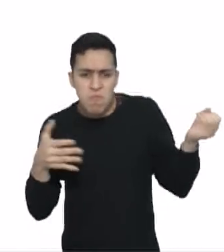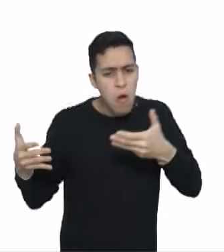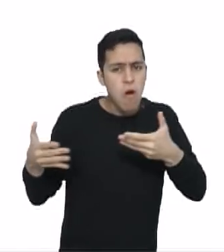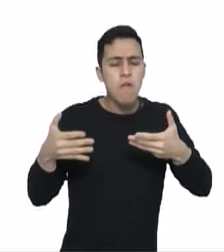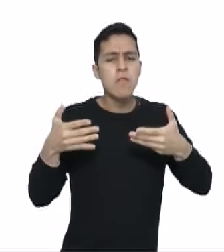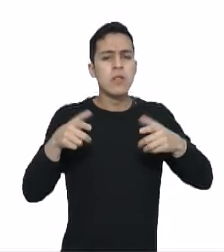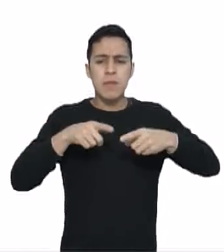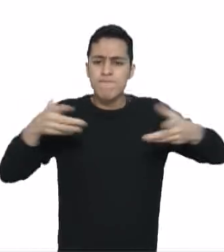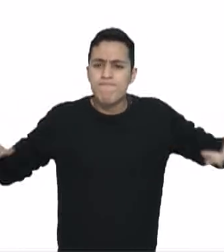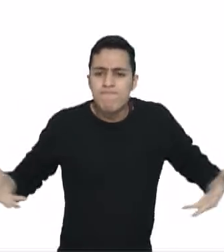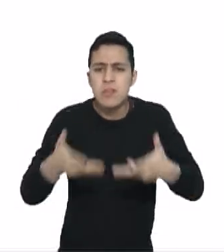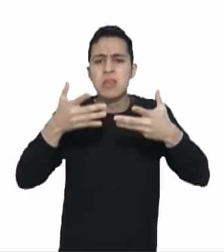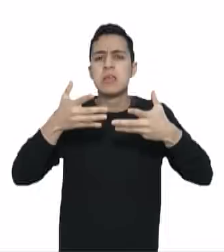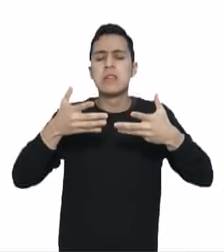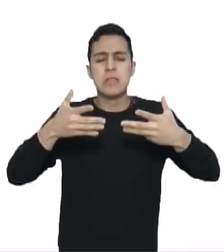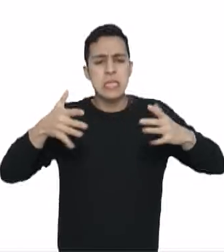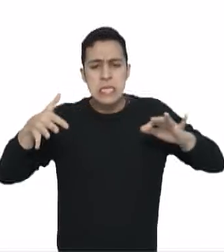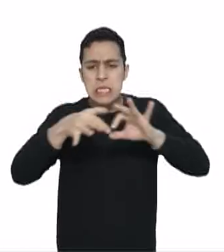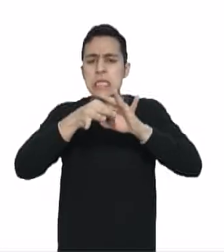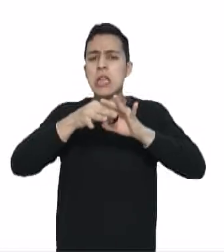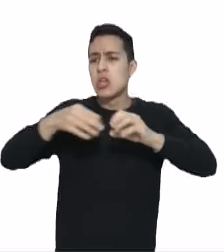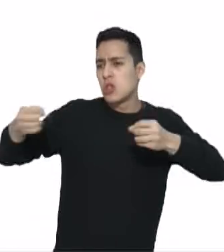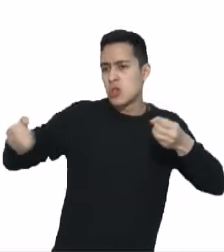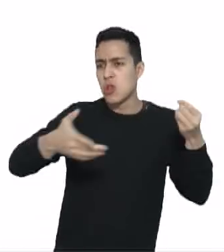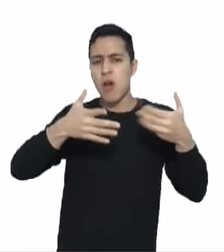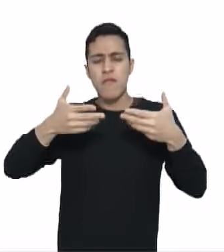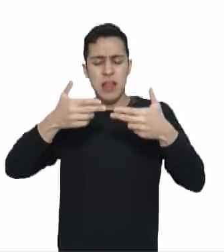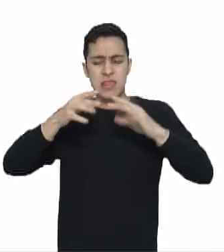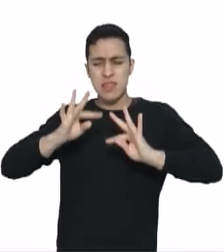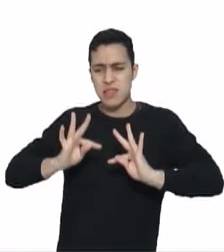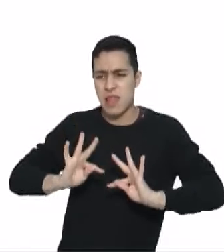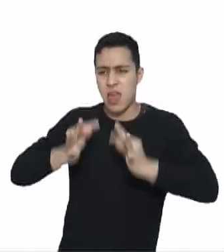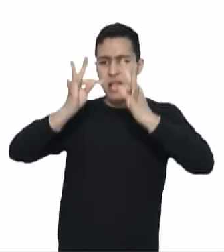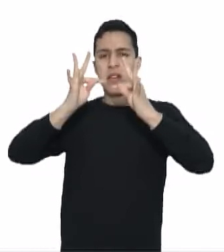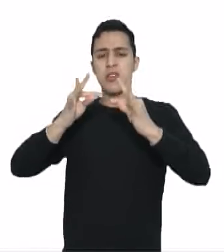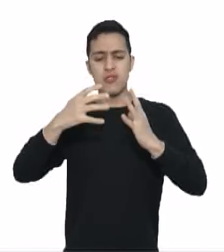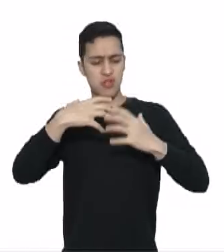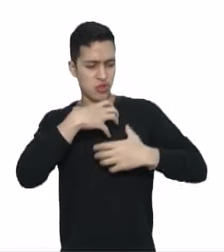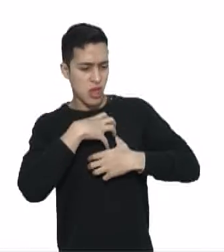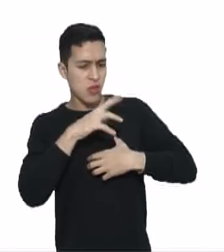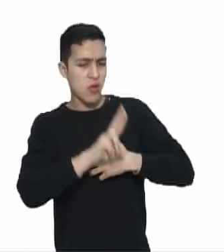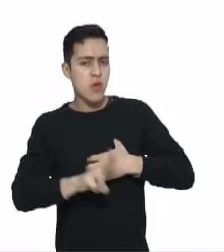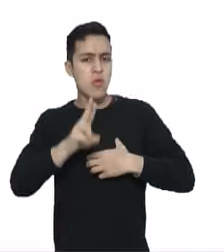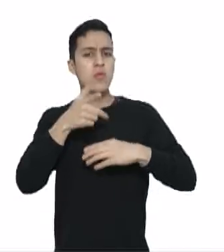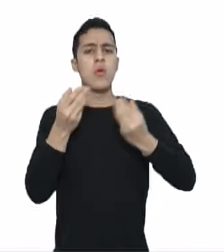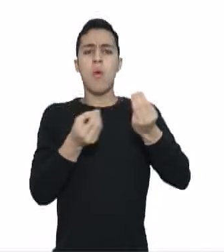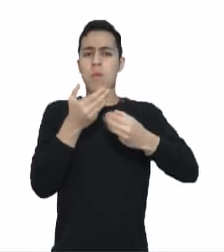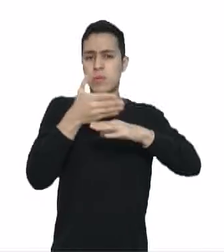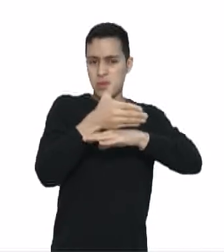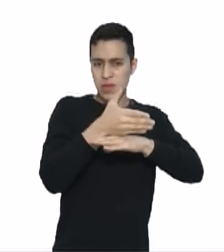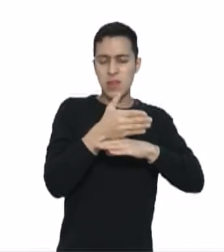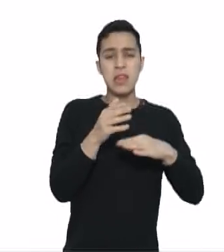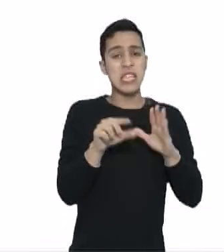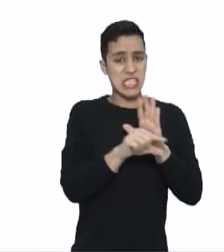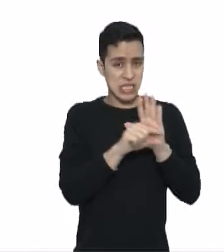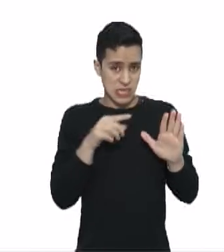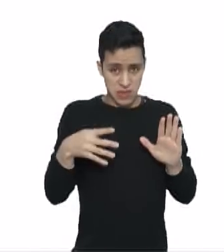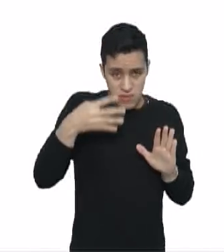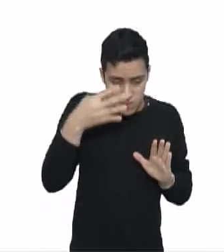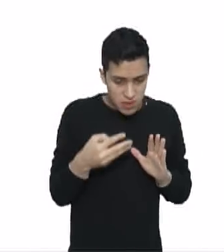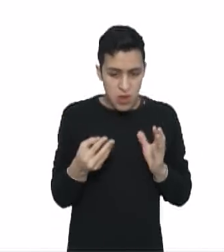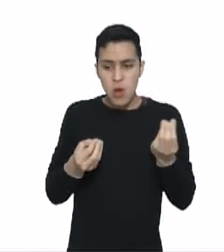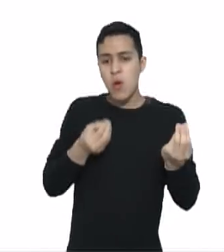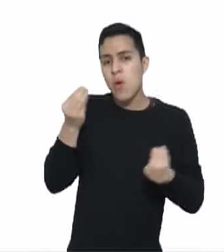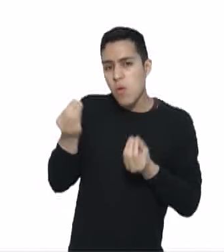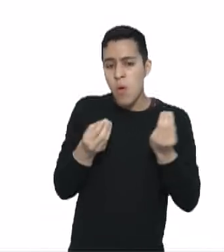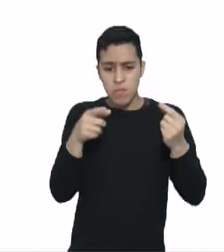ampla difusão de novas tecnologias e modelos de uso e acesso. E, inciso 4º, da adesão